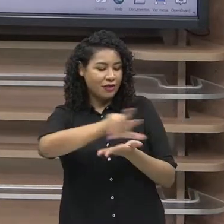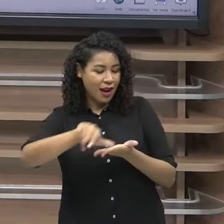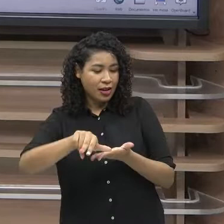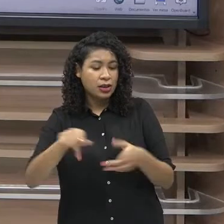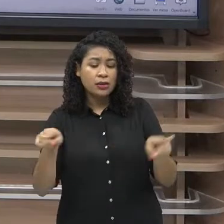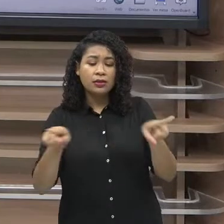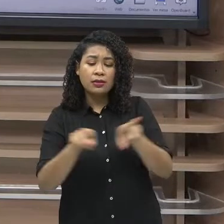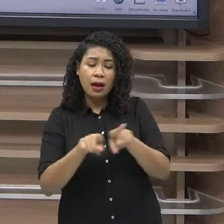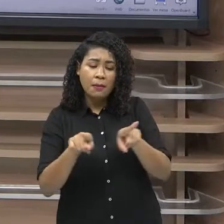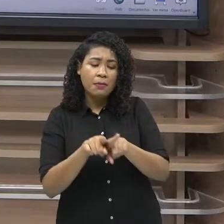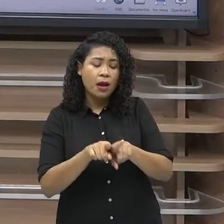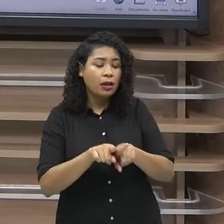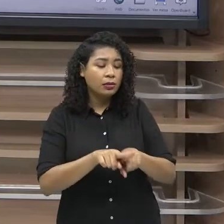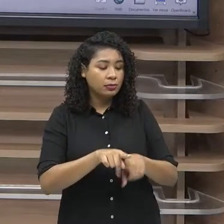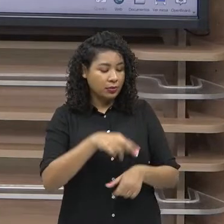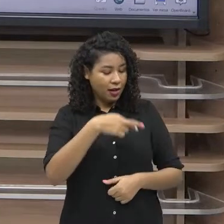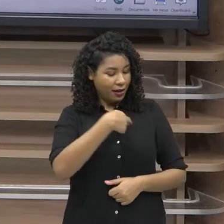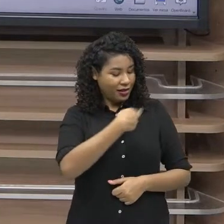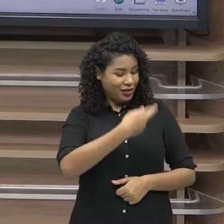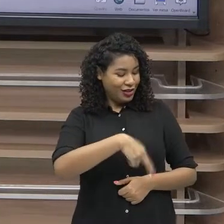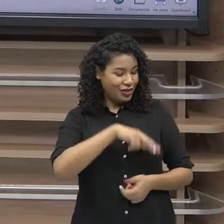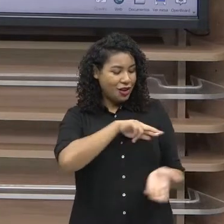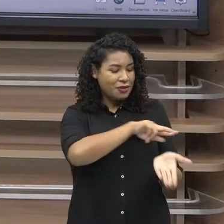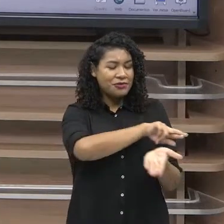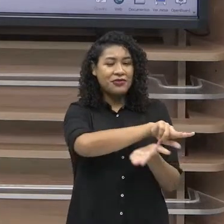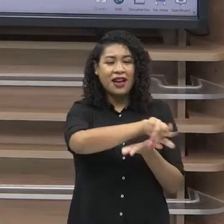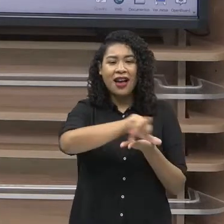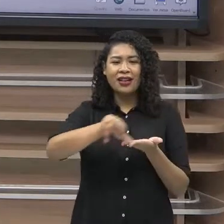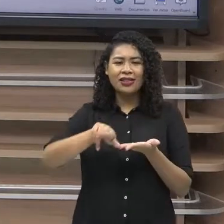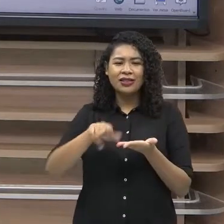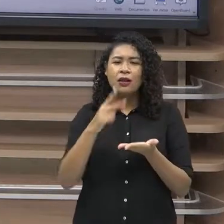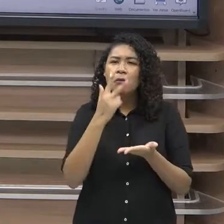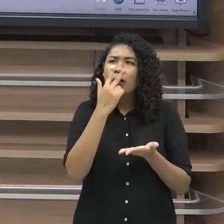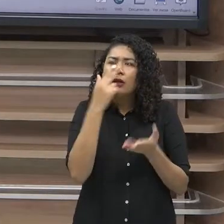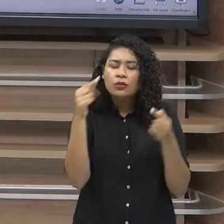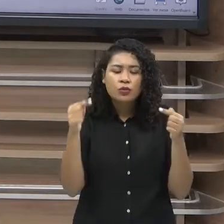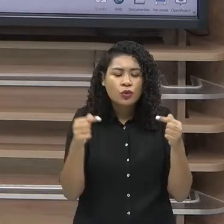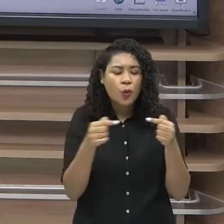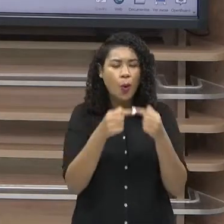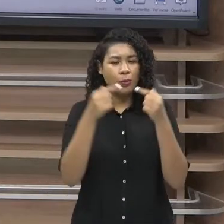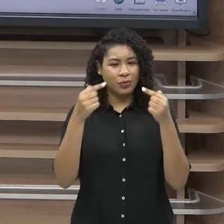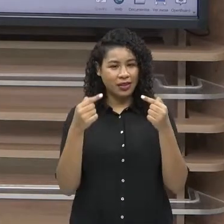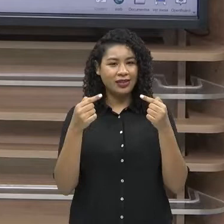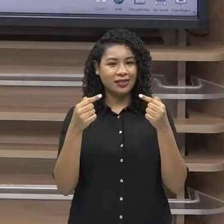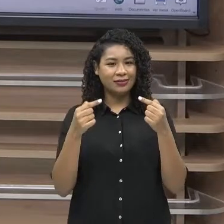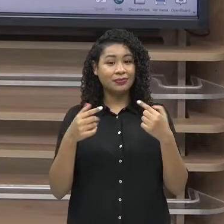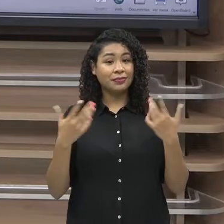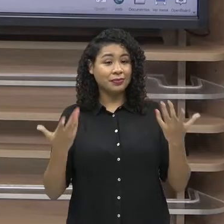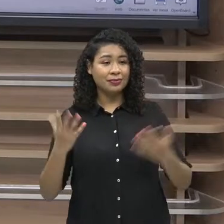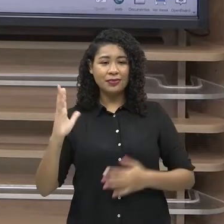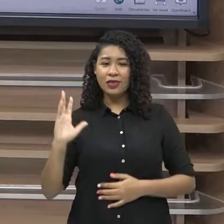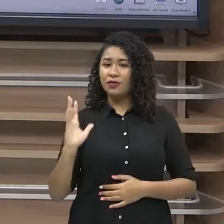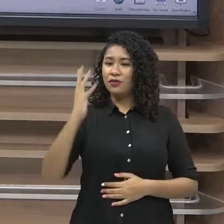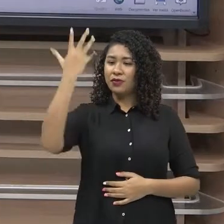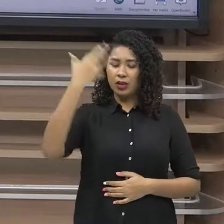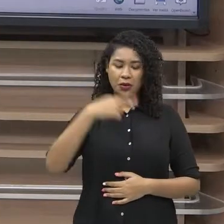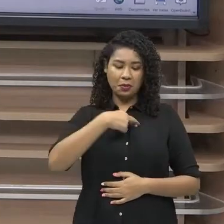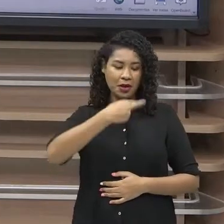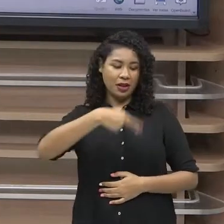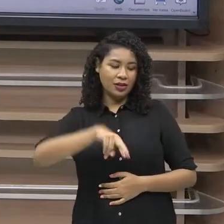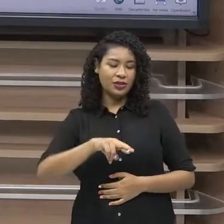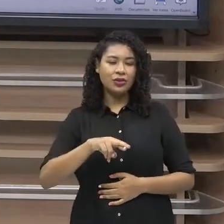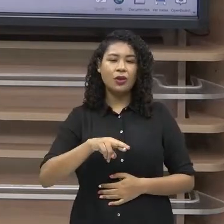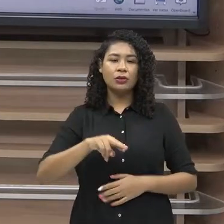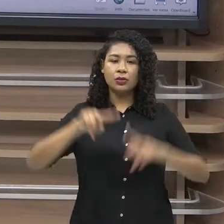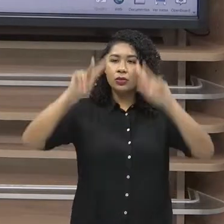religiosa. E que o fenômeno religioso ele está diretamente ligado ao ser humano que